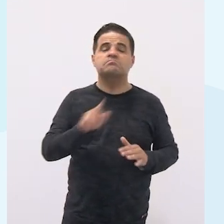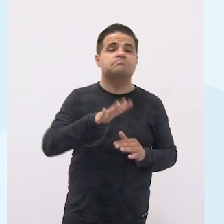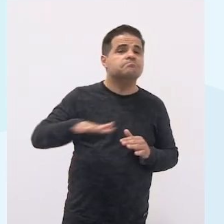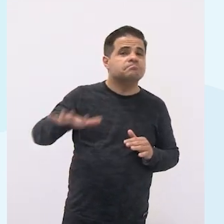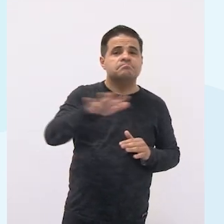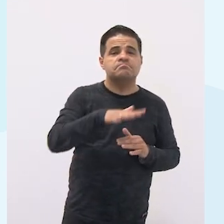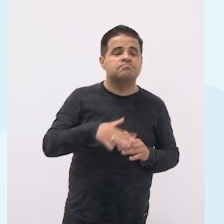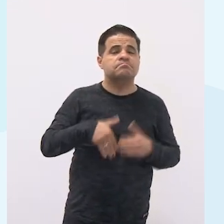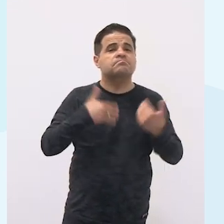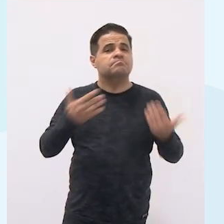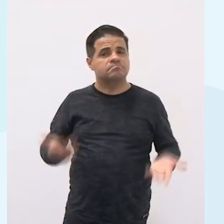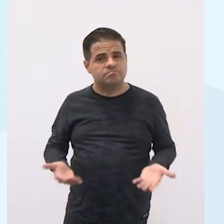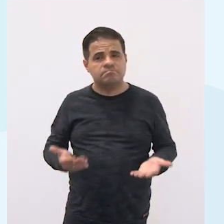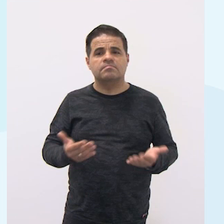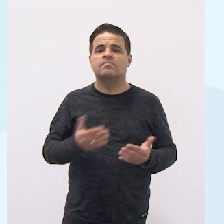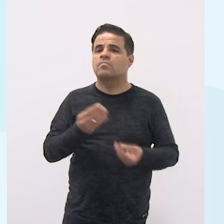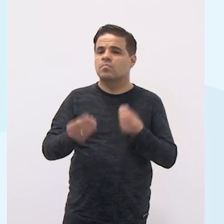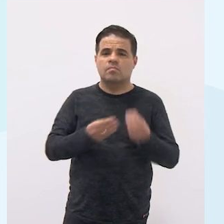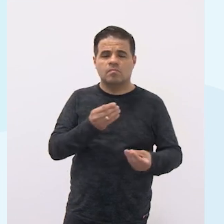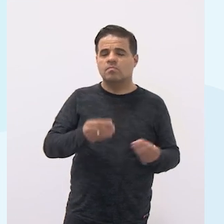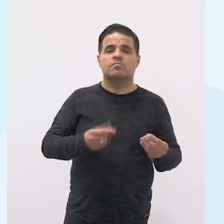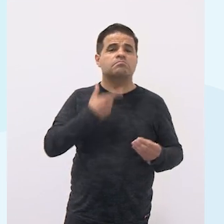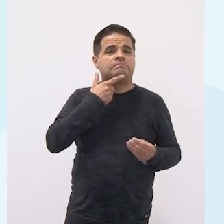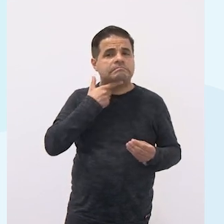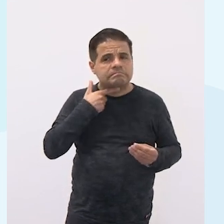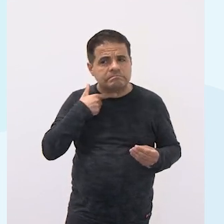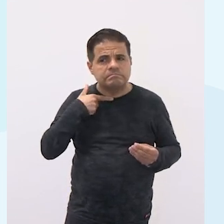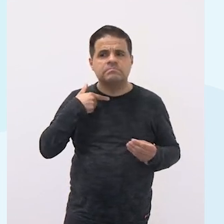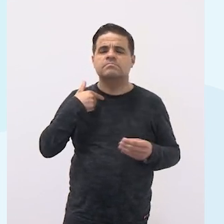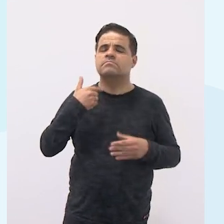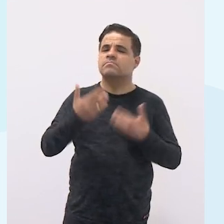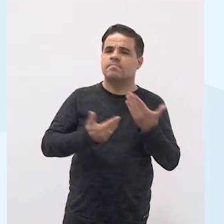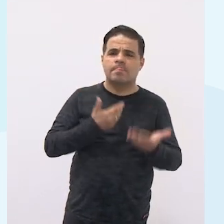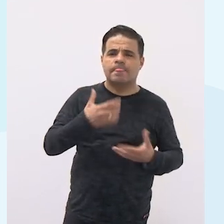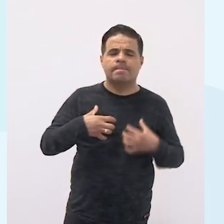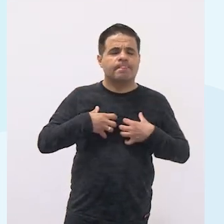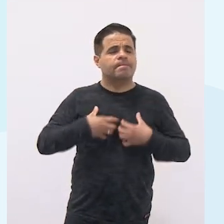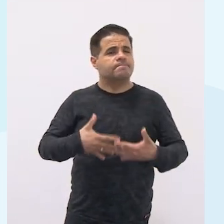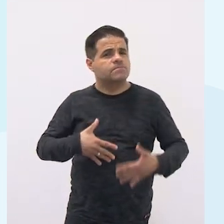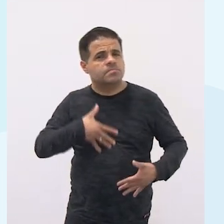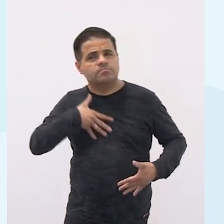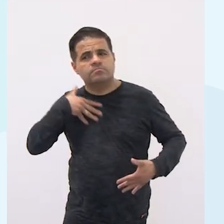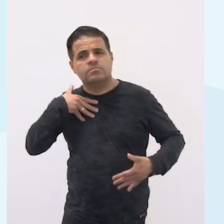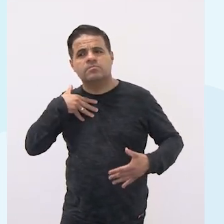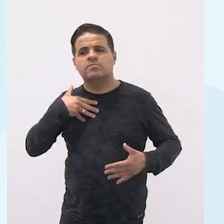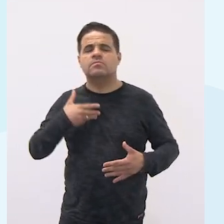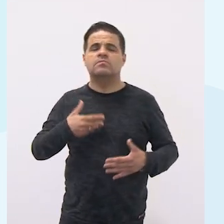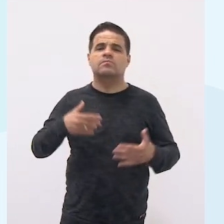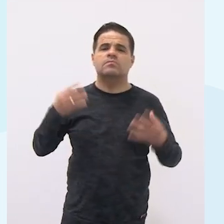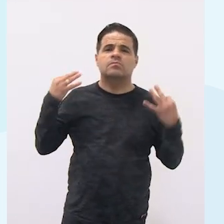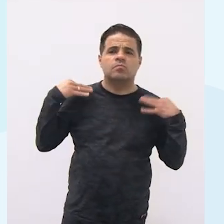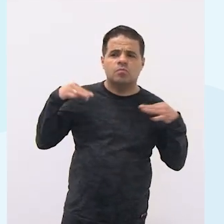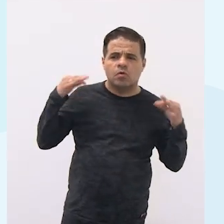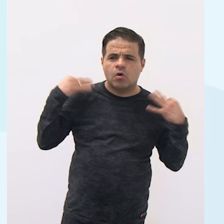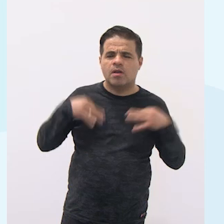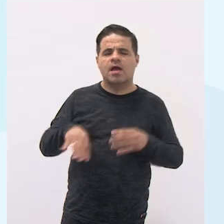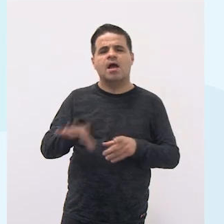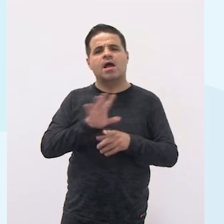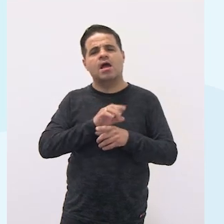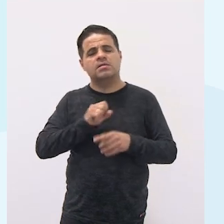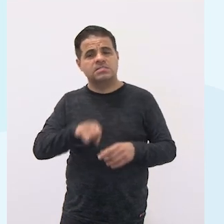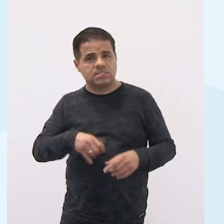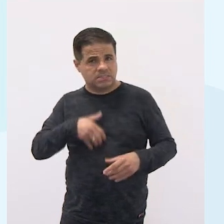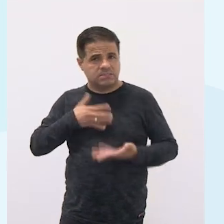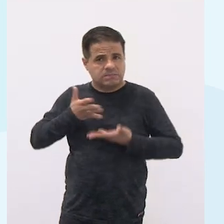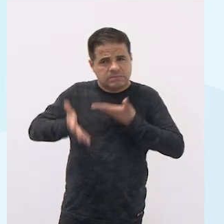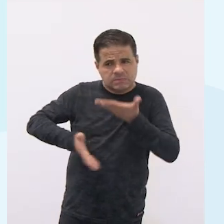sexual, tentando ver como é que é o desejo, como é que é a excitação, como é que é o orgasmo, se elas se